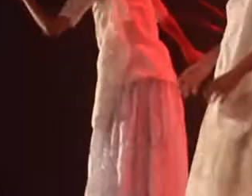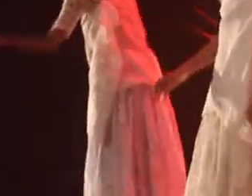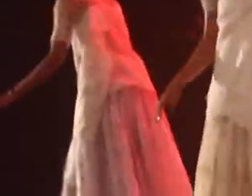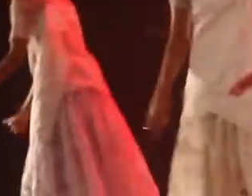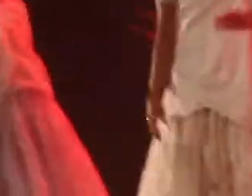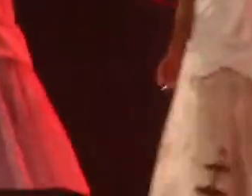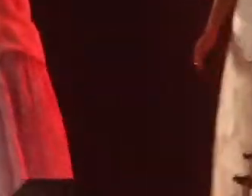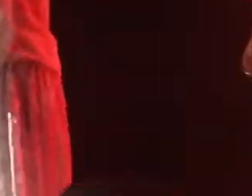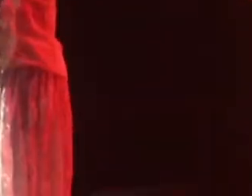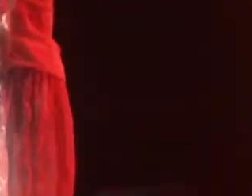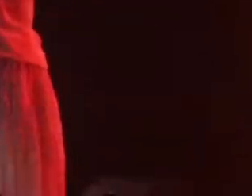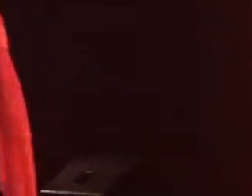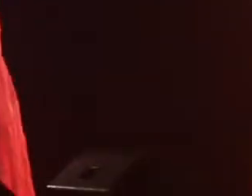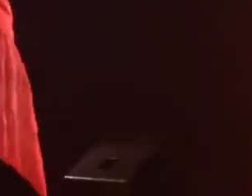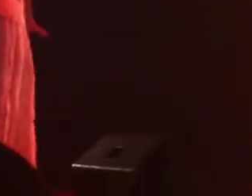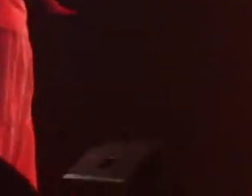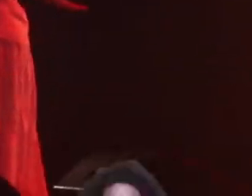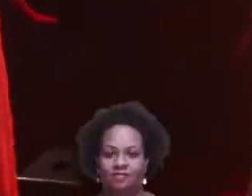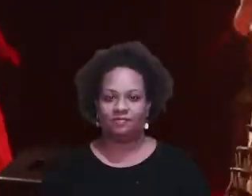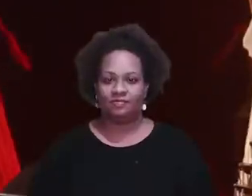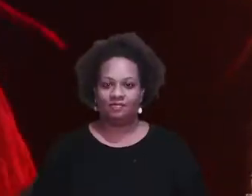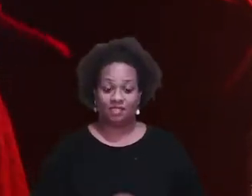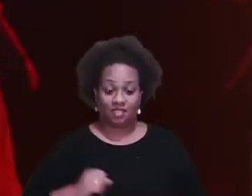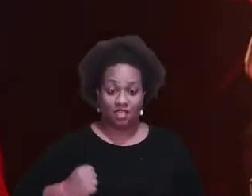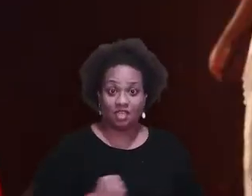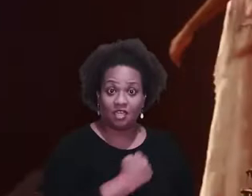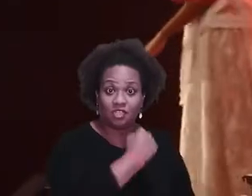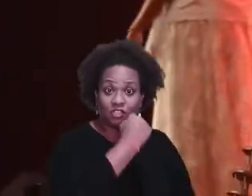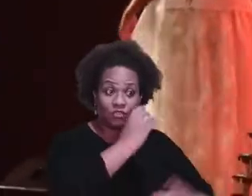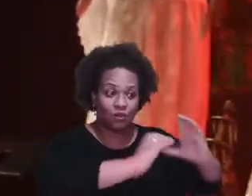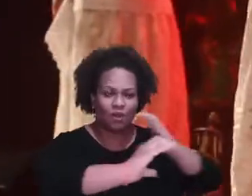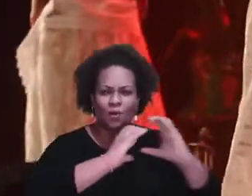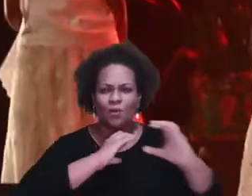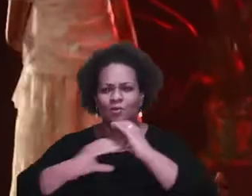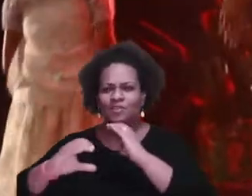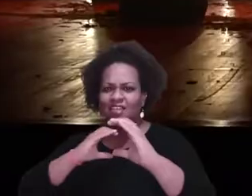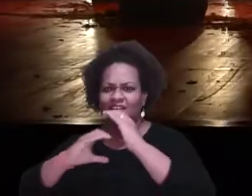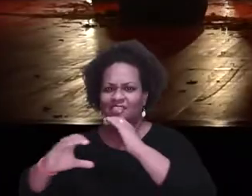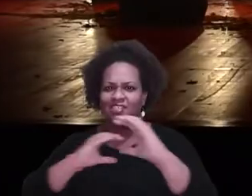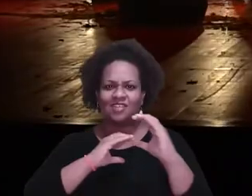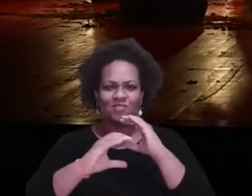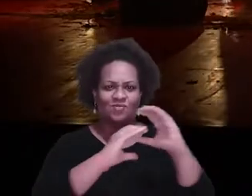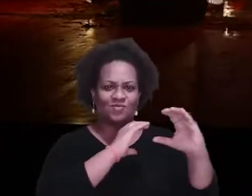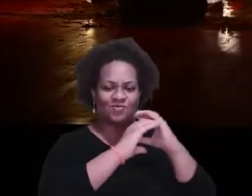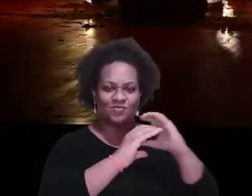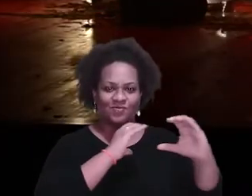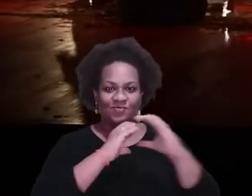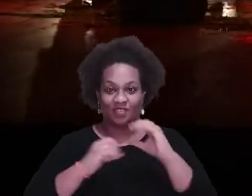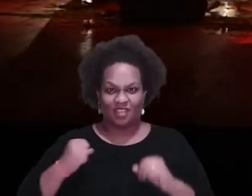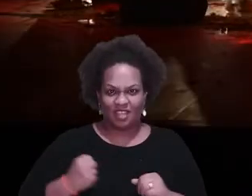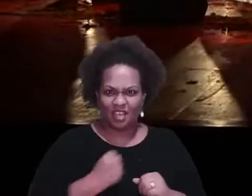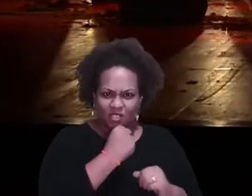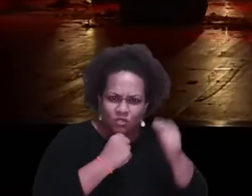claro isso isso é espera isso é comunicação e